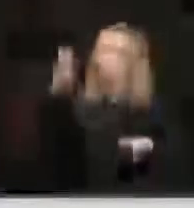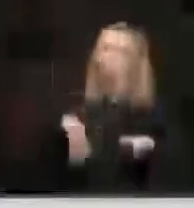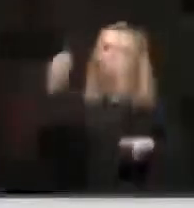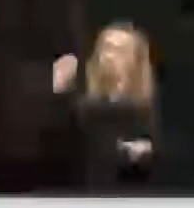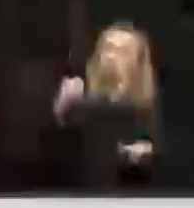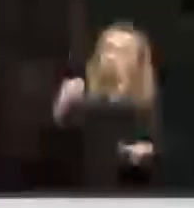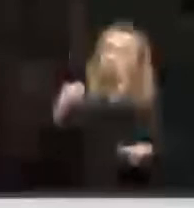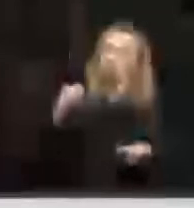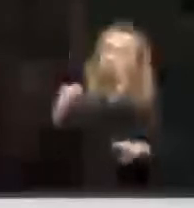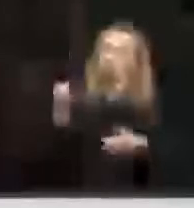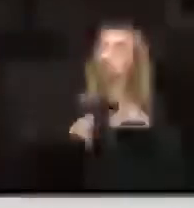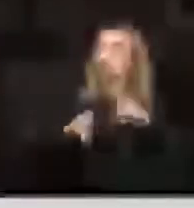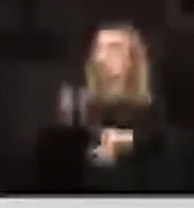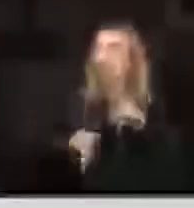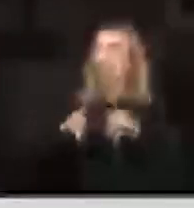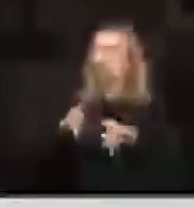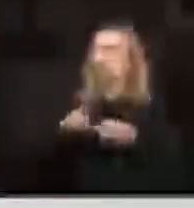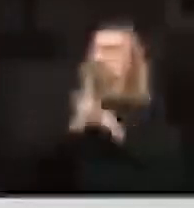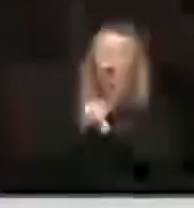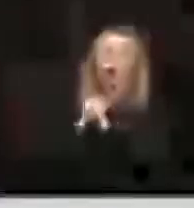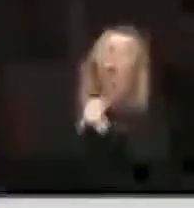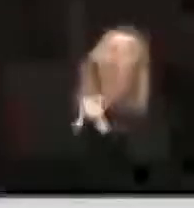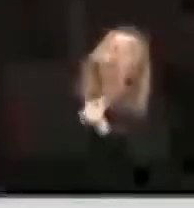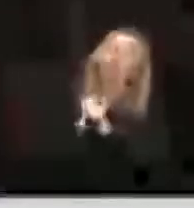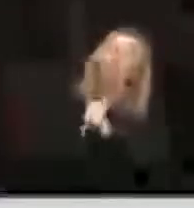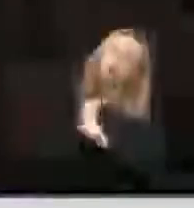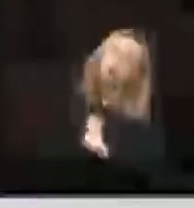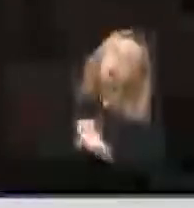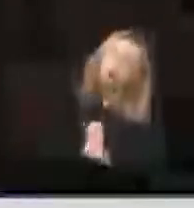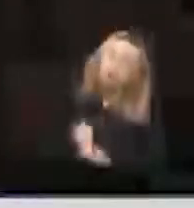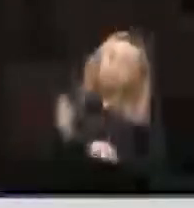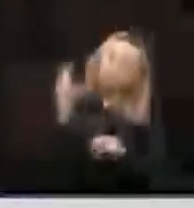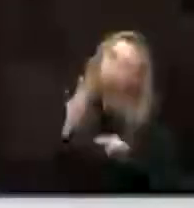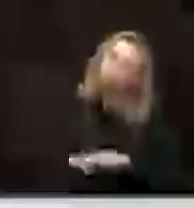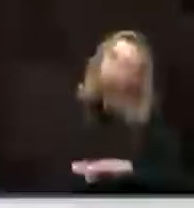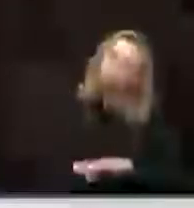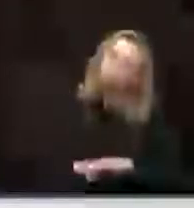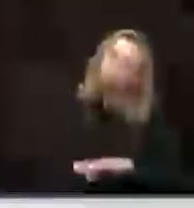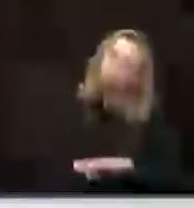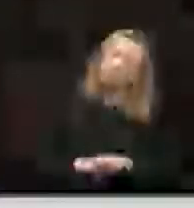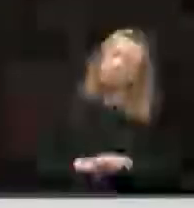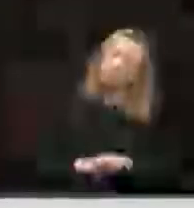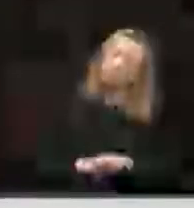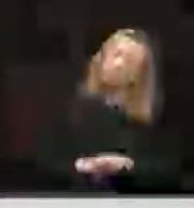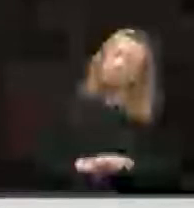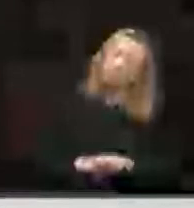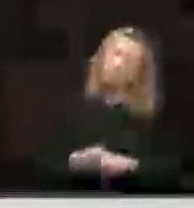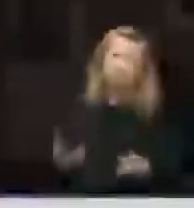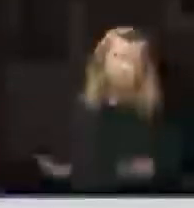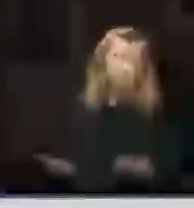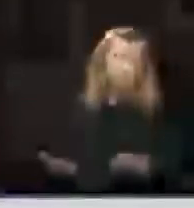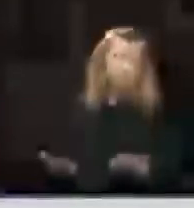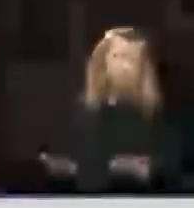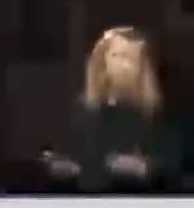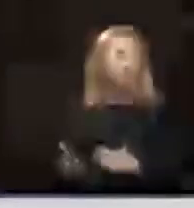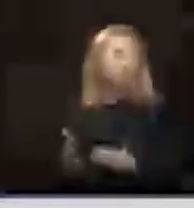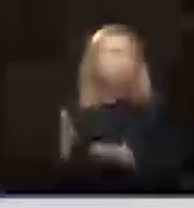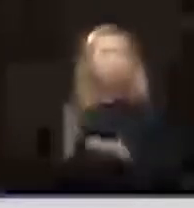julgados, anos a fio, sem nenhum julgamento, por